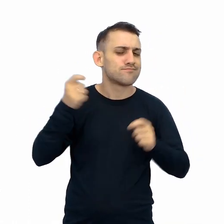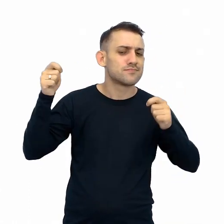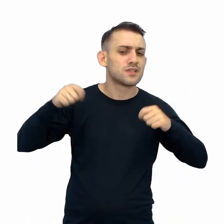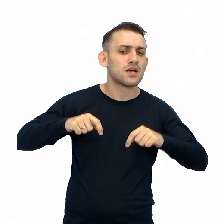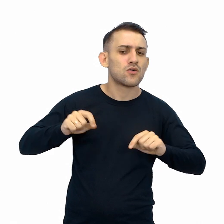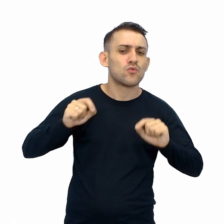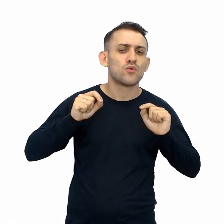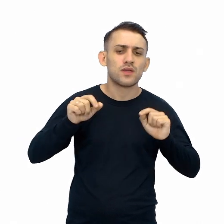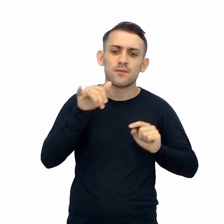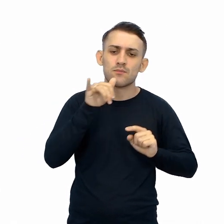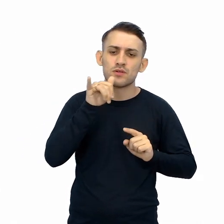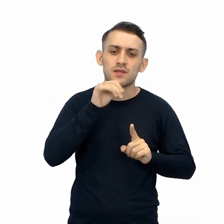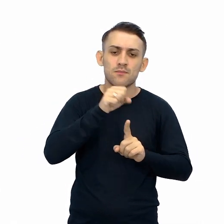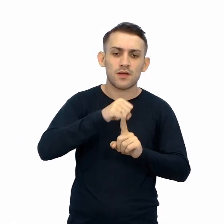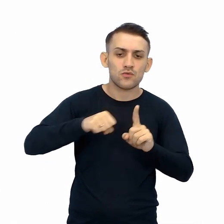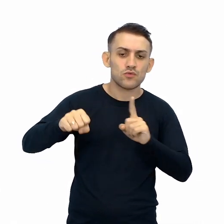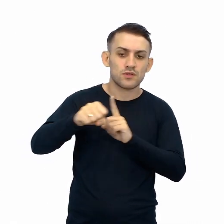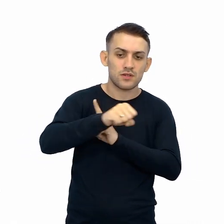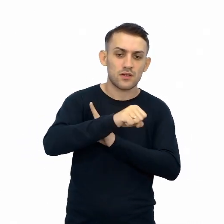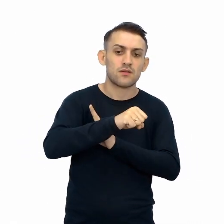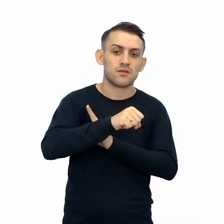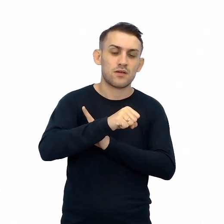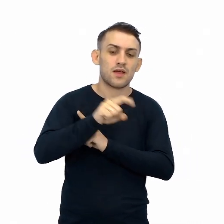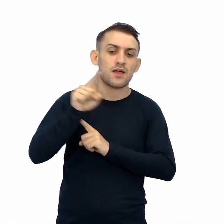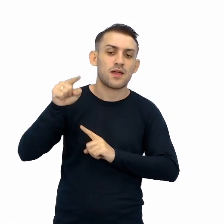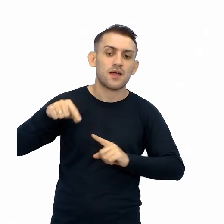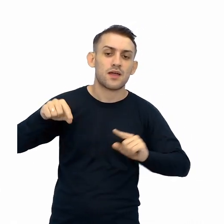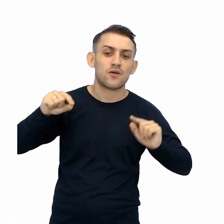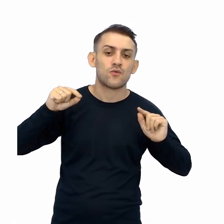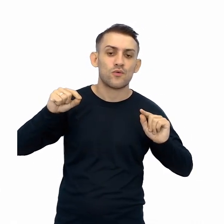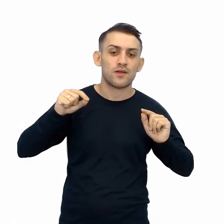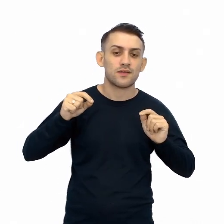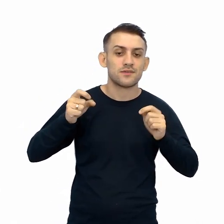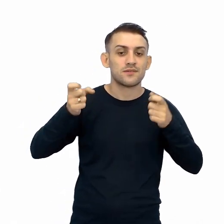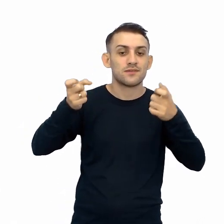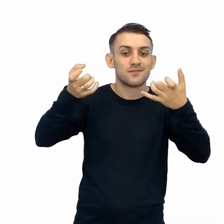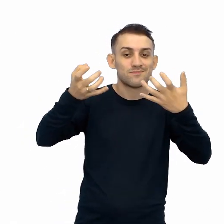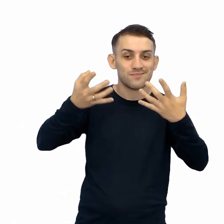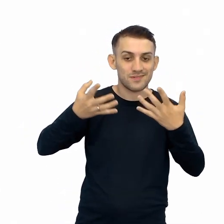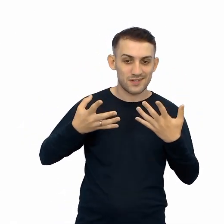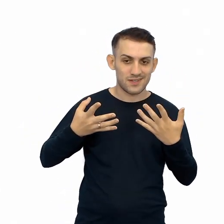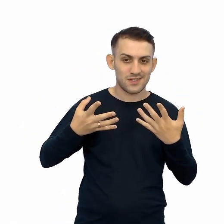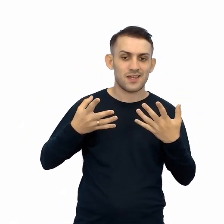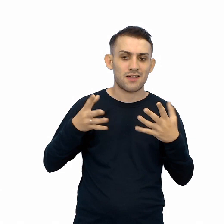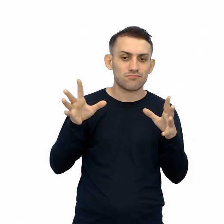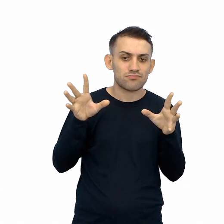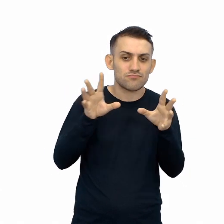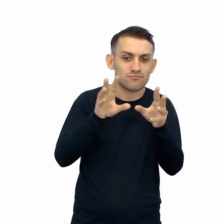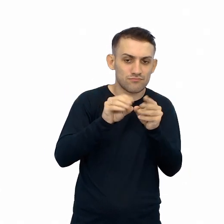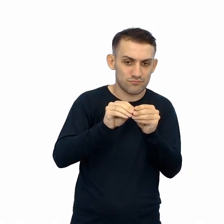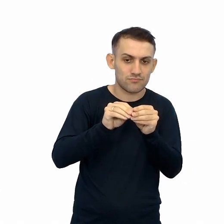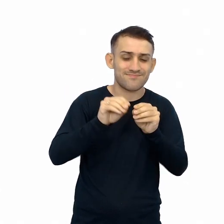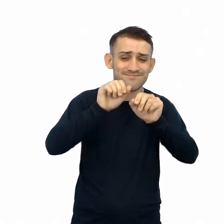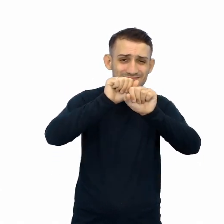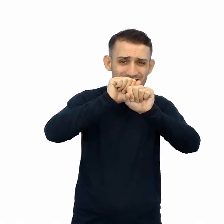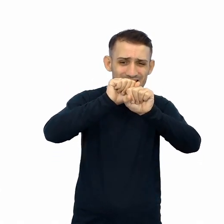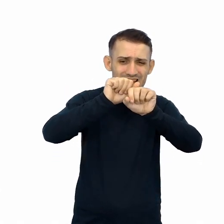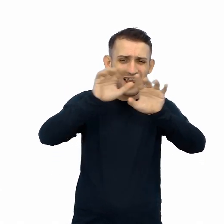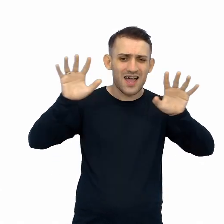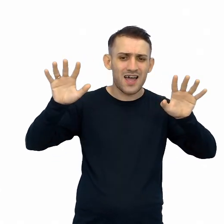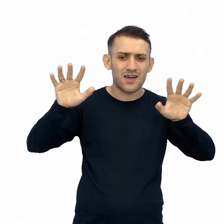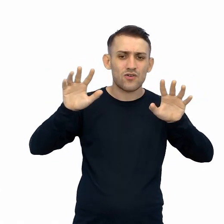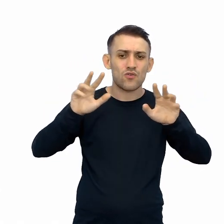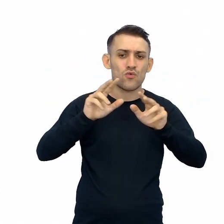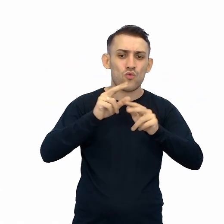a função social da notícia é relatar de forma breve e objetiva fatos